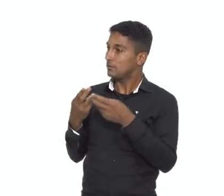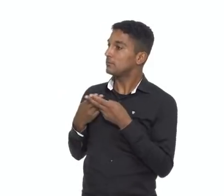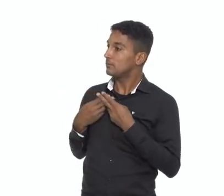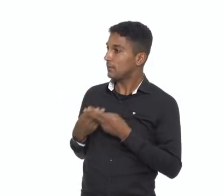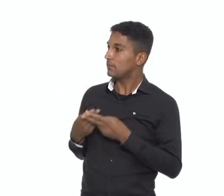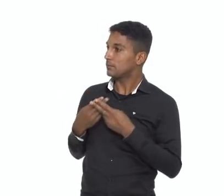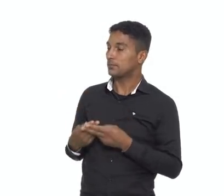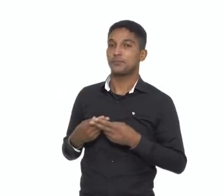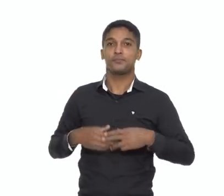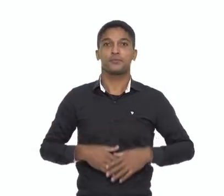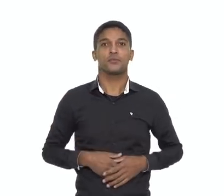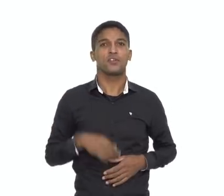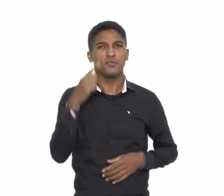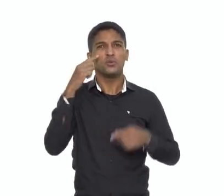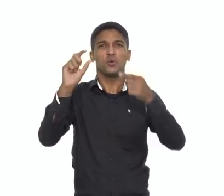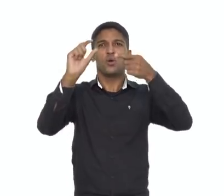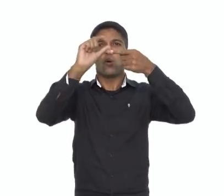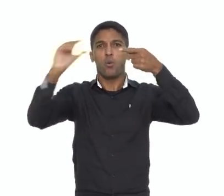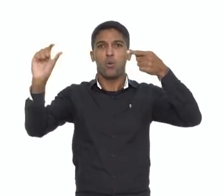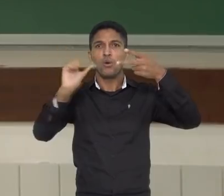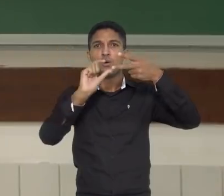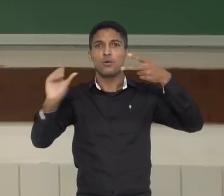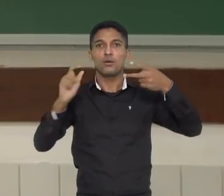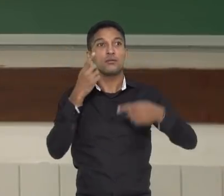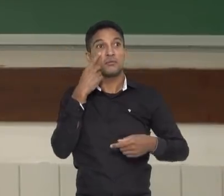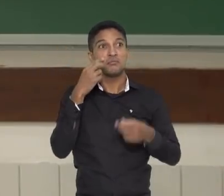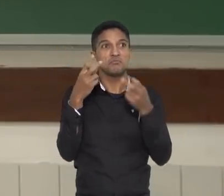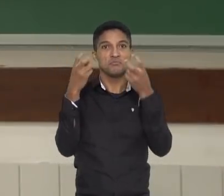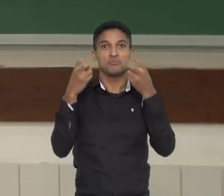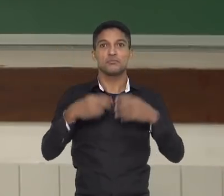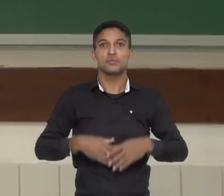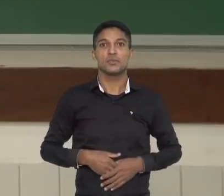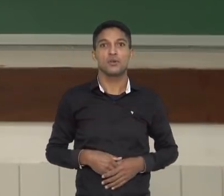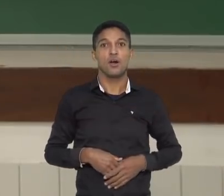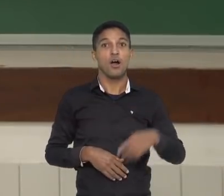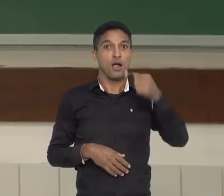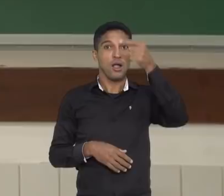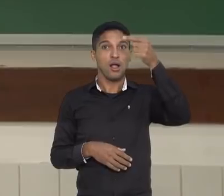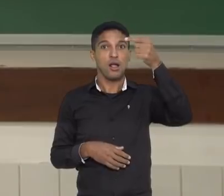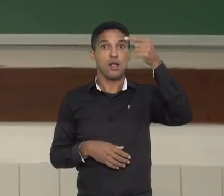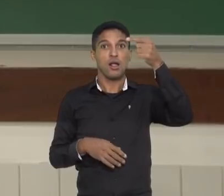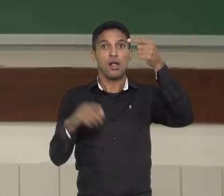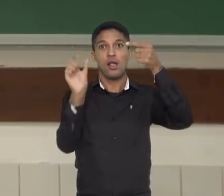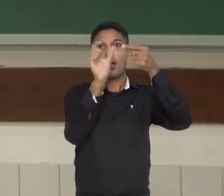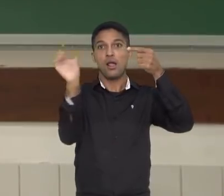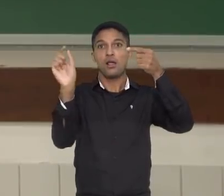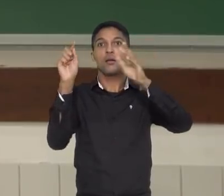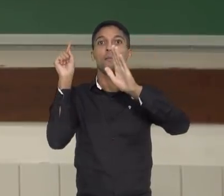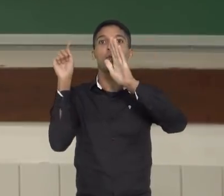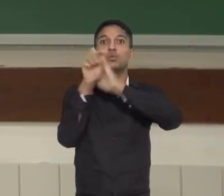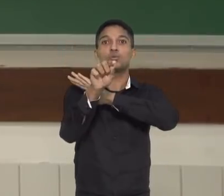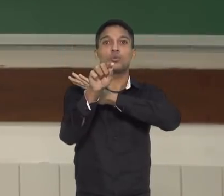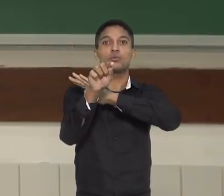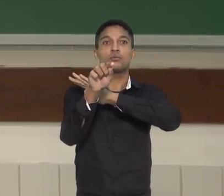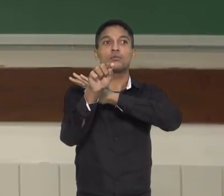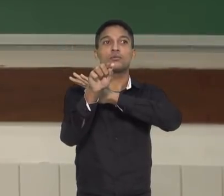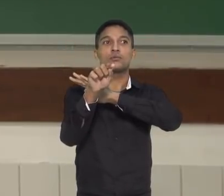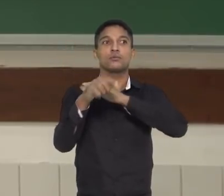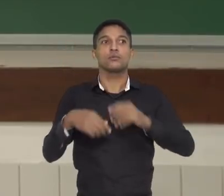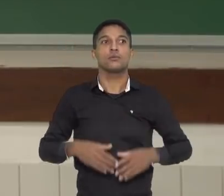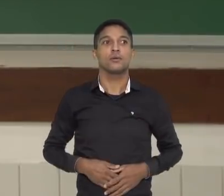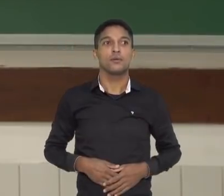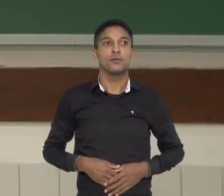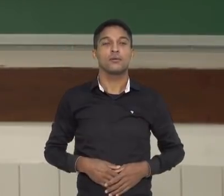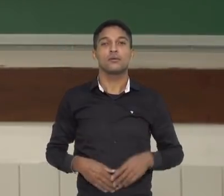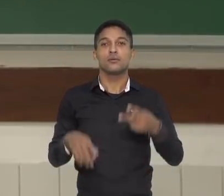paciente. Esse, pessoal, é o modo clássico da gente construir o